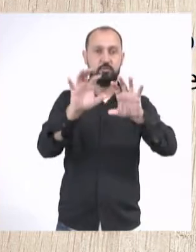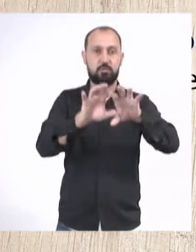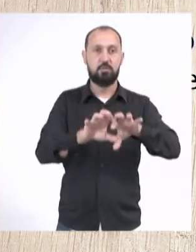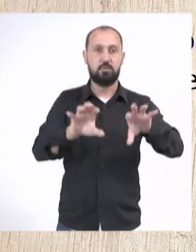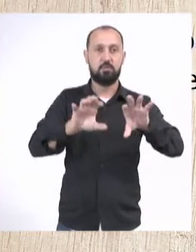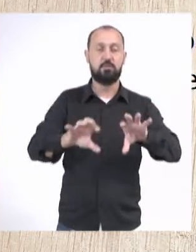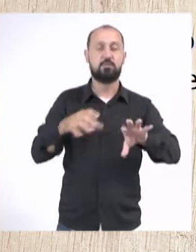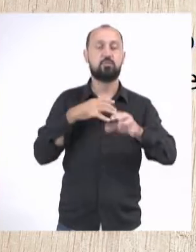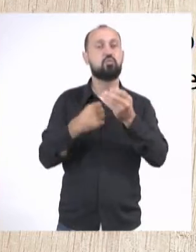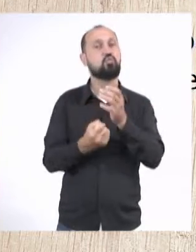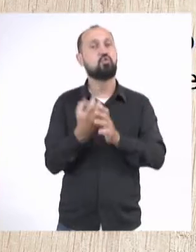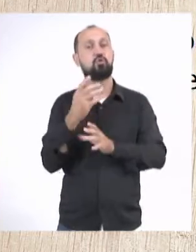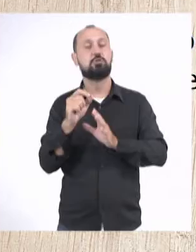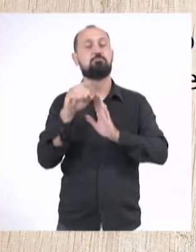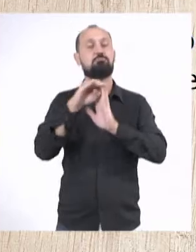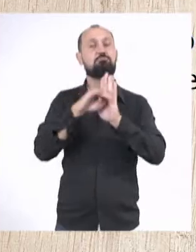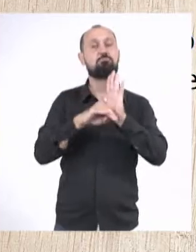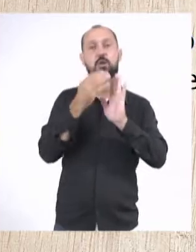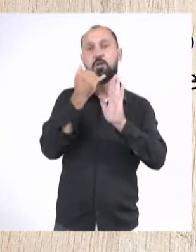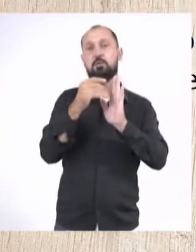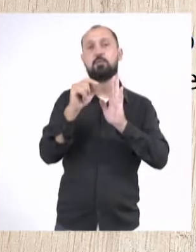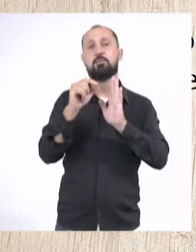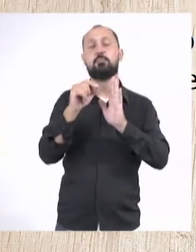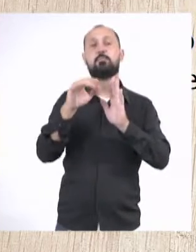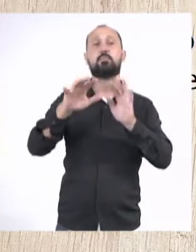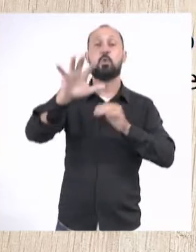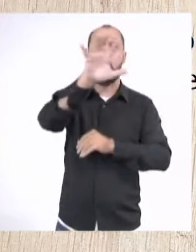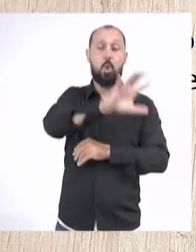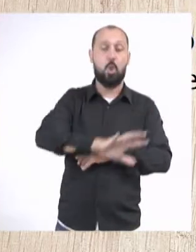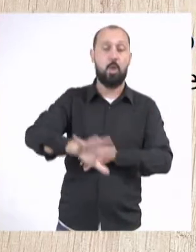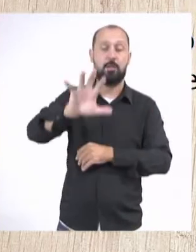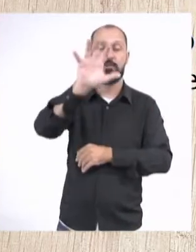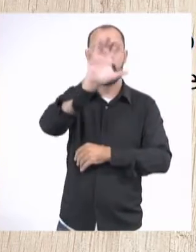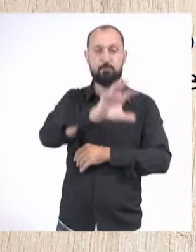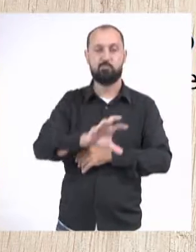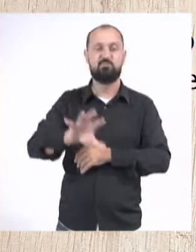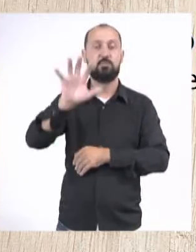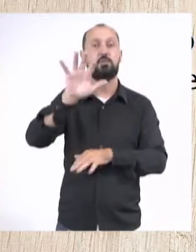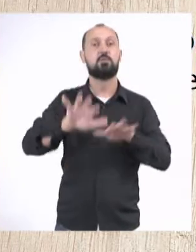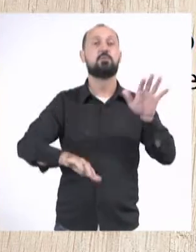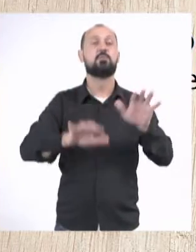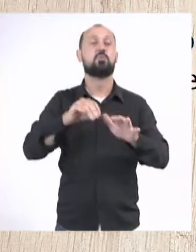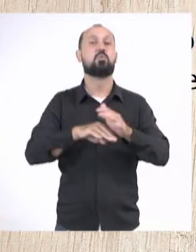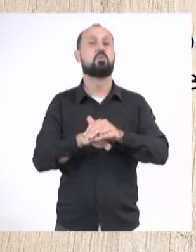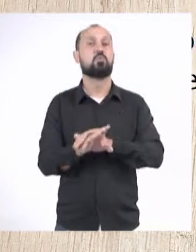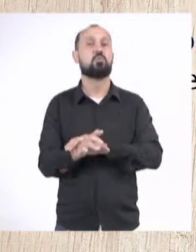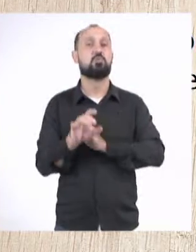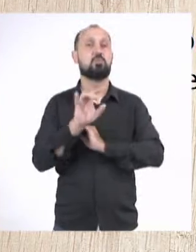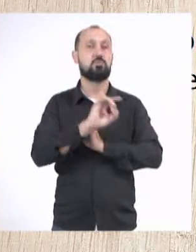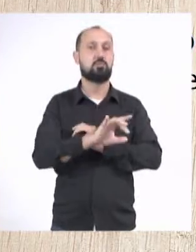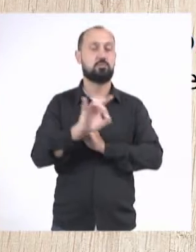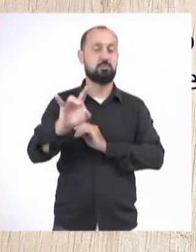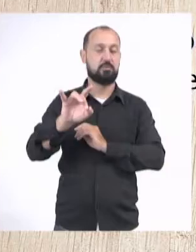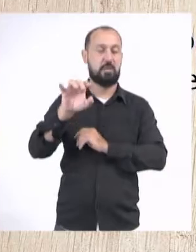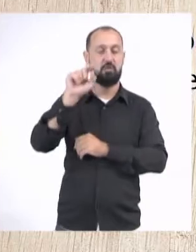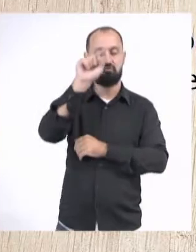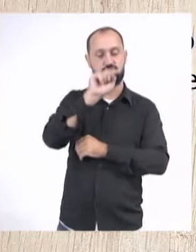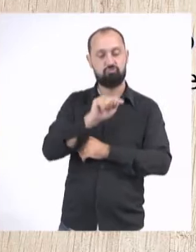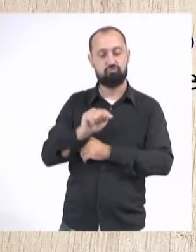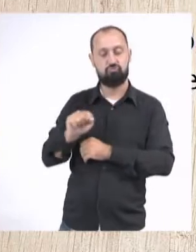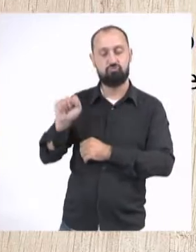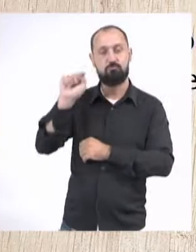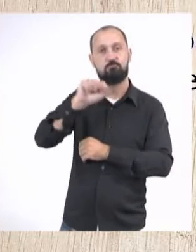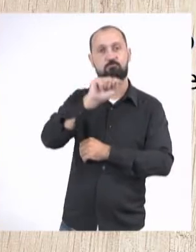eles são elaborados por território, baseado nos hábitos alimentares daquela